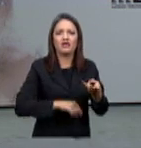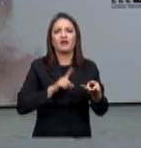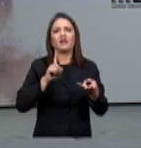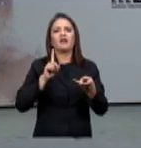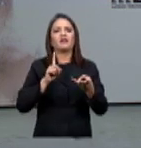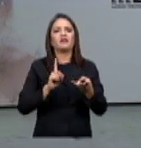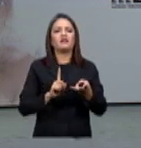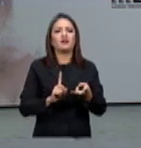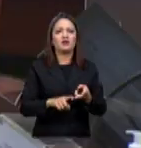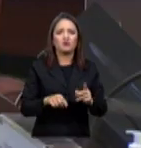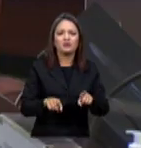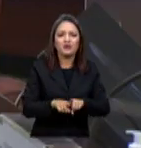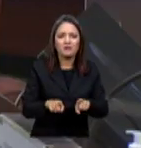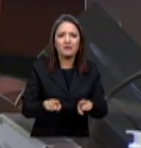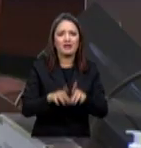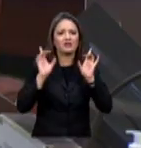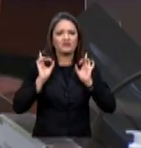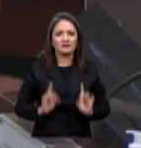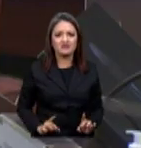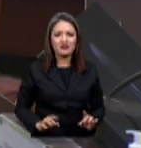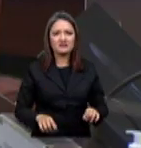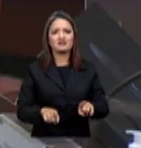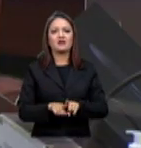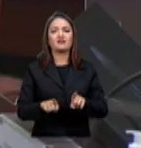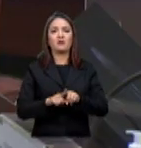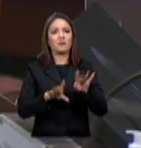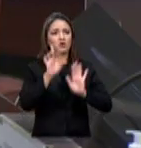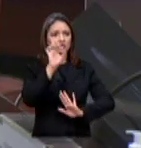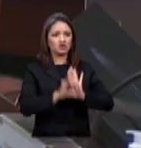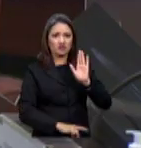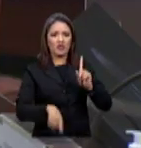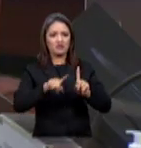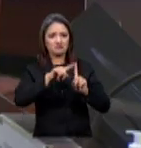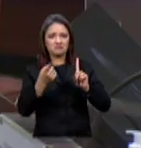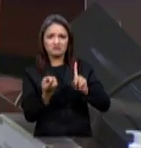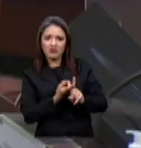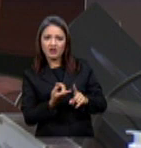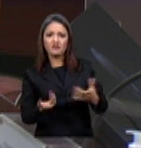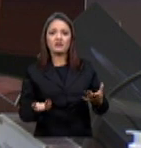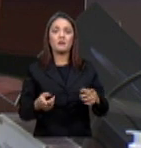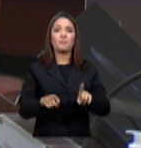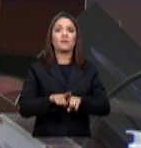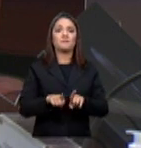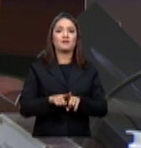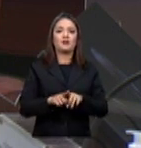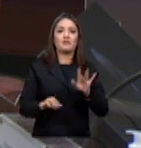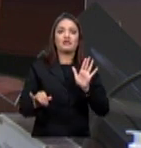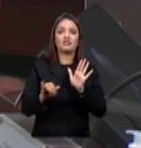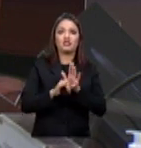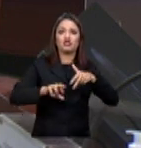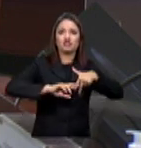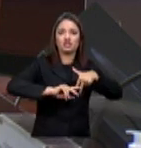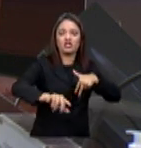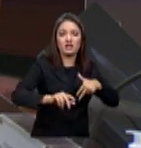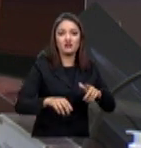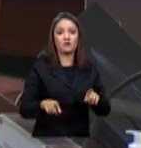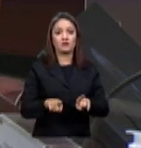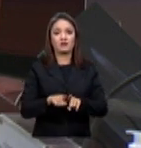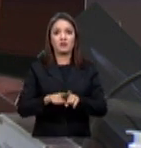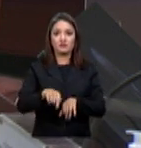e portanto também direitos sexuais reprodutivos identidade de gênero